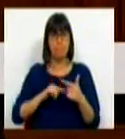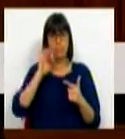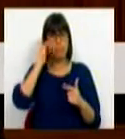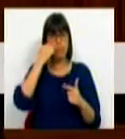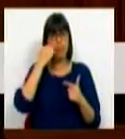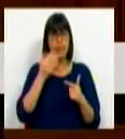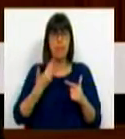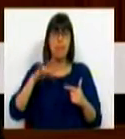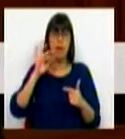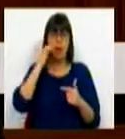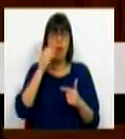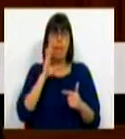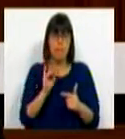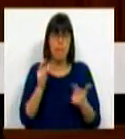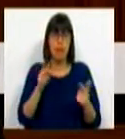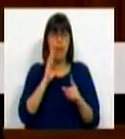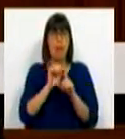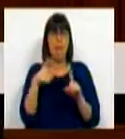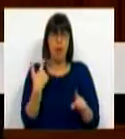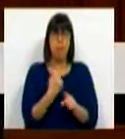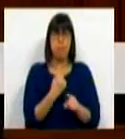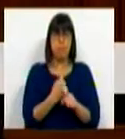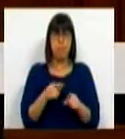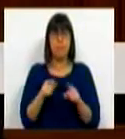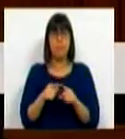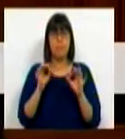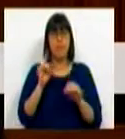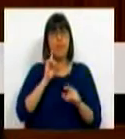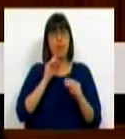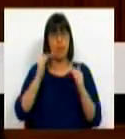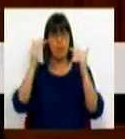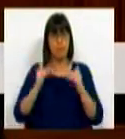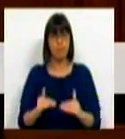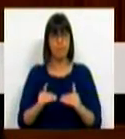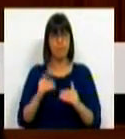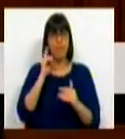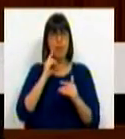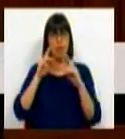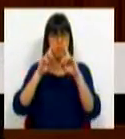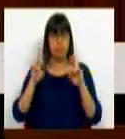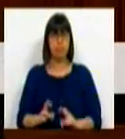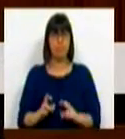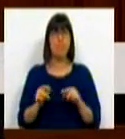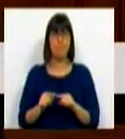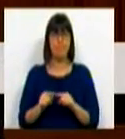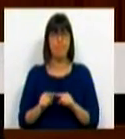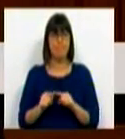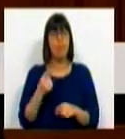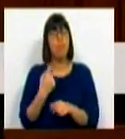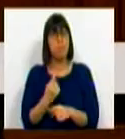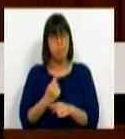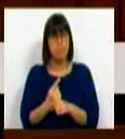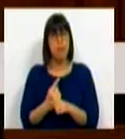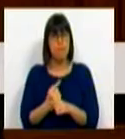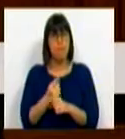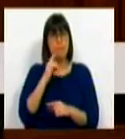afetou, no fundo, mais os bancos, e o Banif não foi exceção, que é a própria desvalorização dos colaterais. Além disso, também